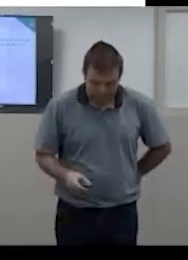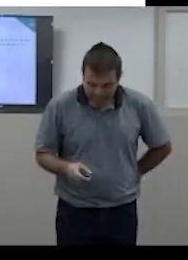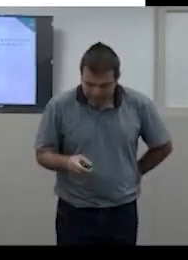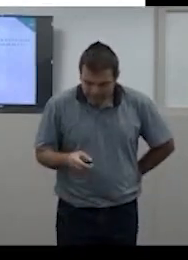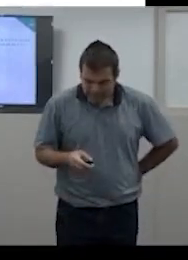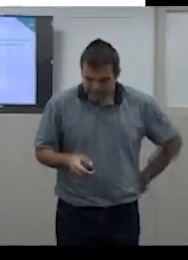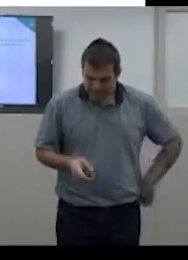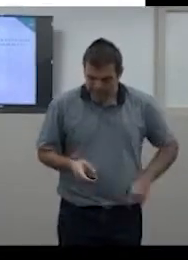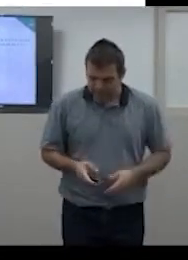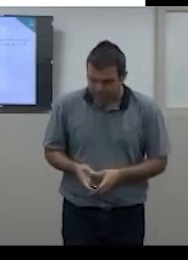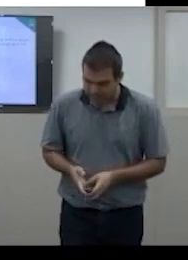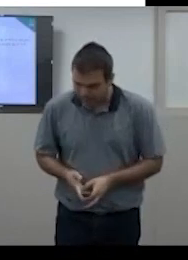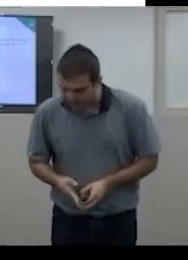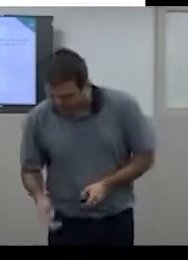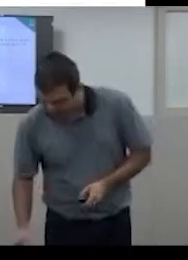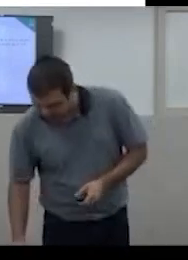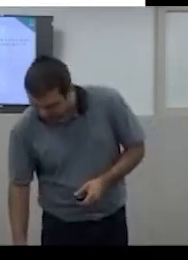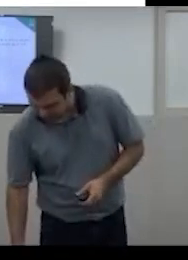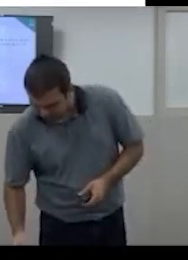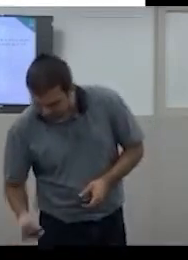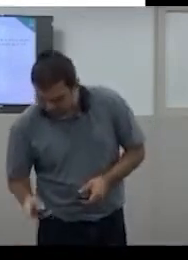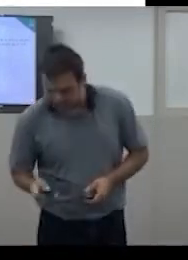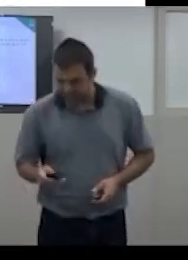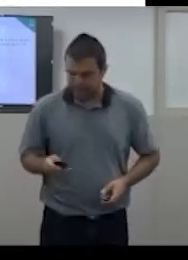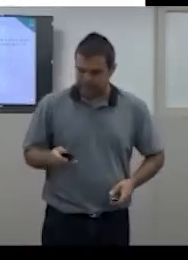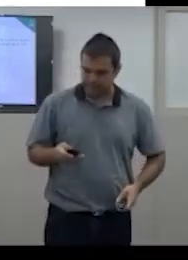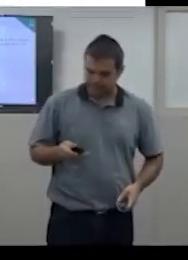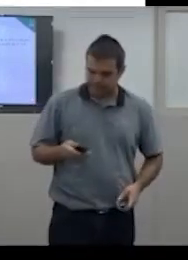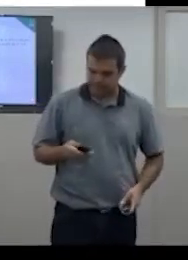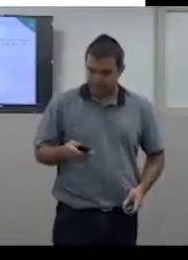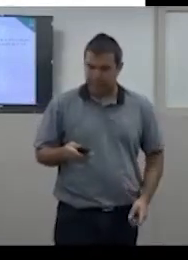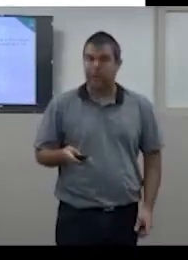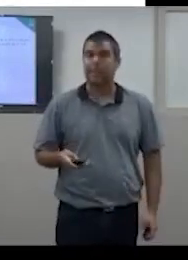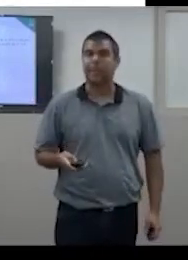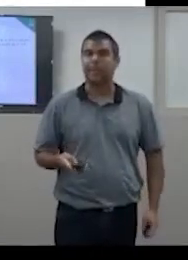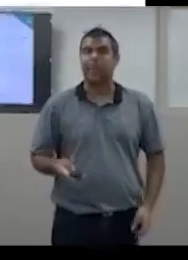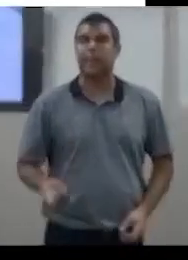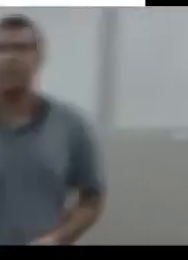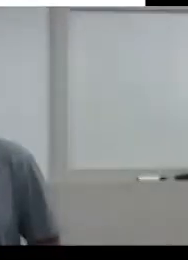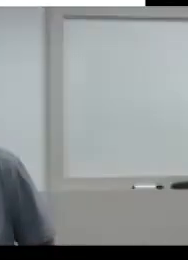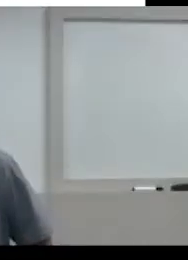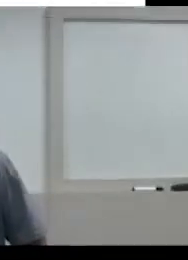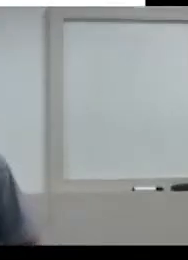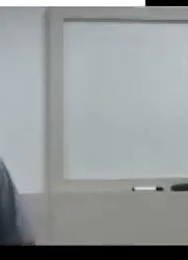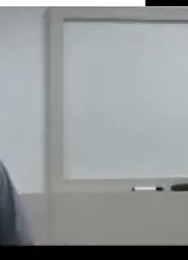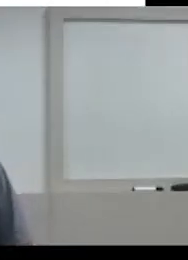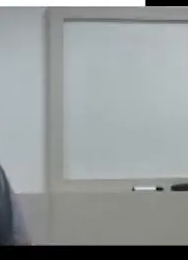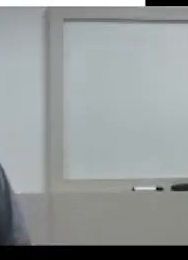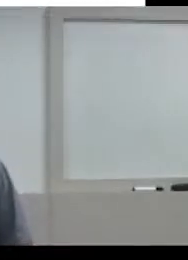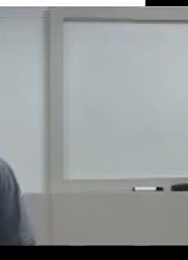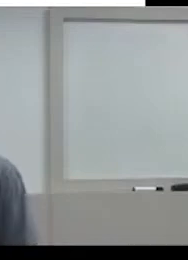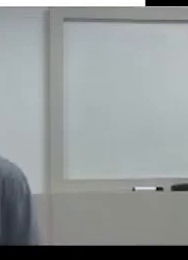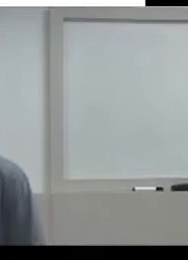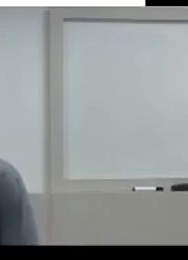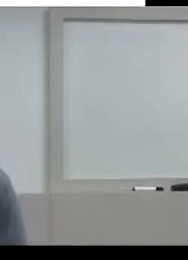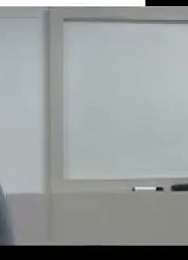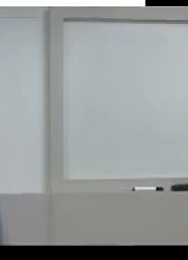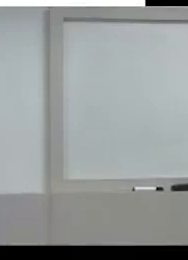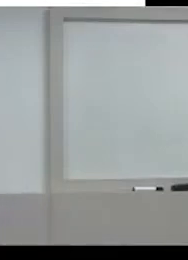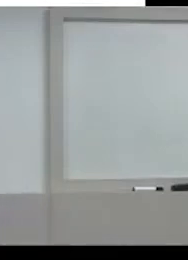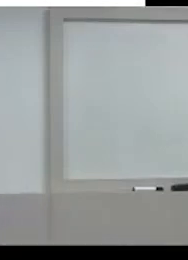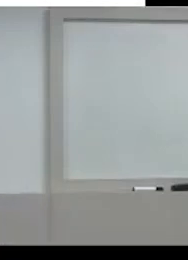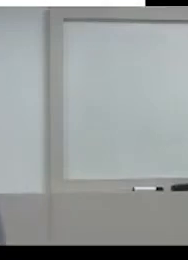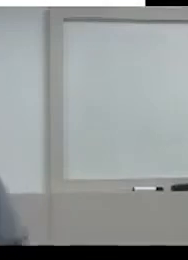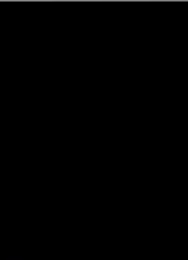calorias por grama. Então assim, para fazer essa conta, galera, então assim, deixa eu mostrar para vocês aqui, até o sistema. Então